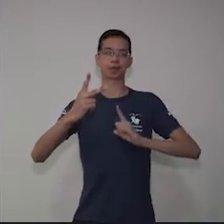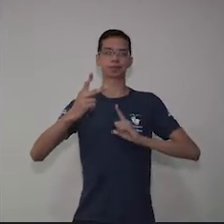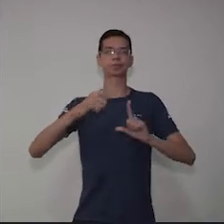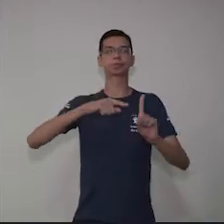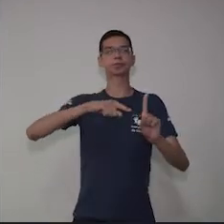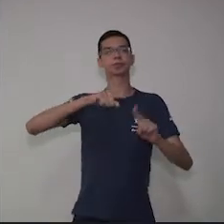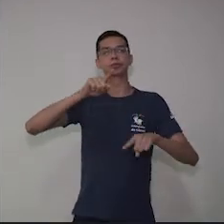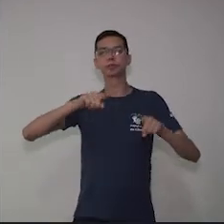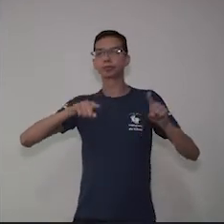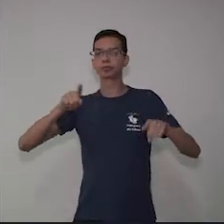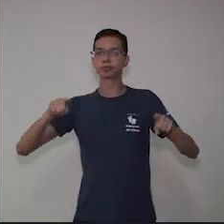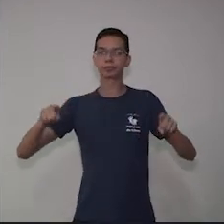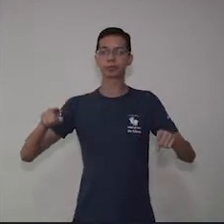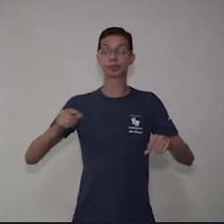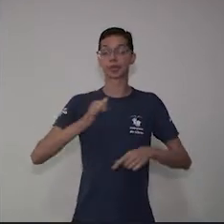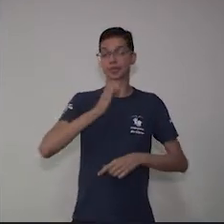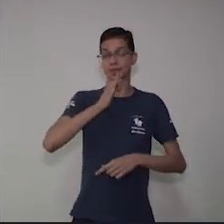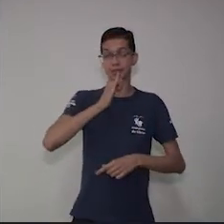faixa de IDH,